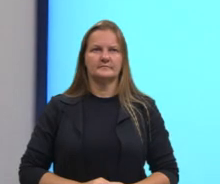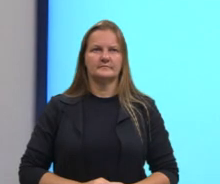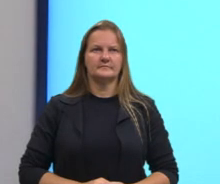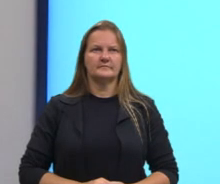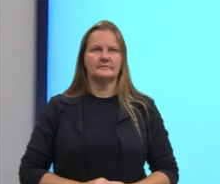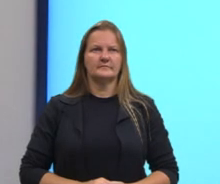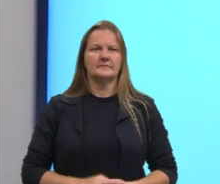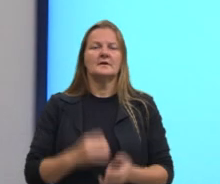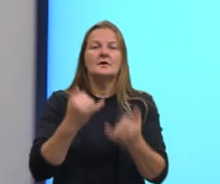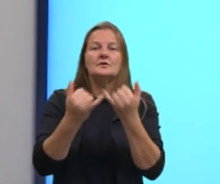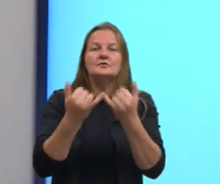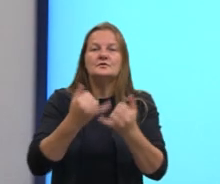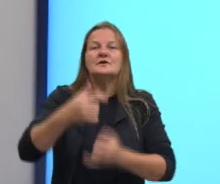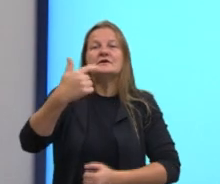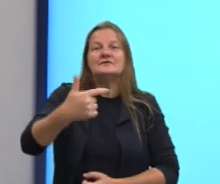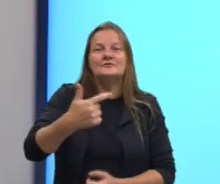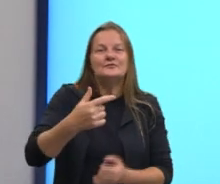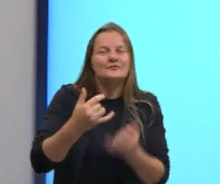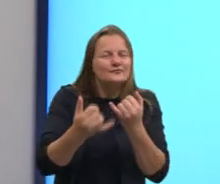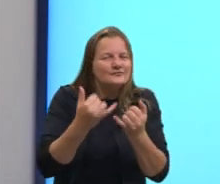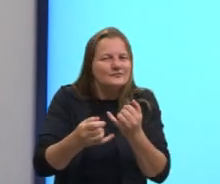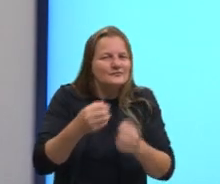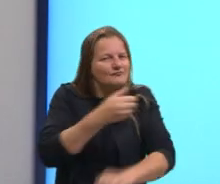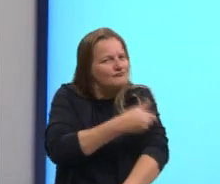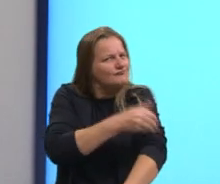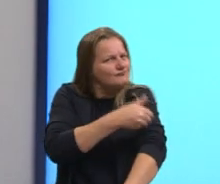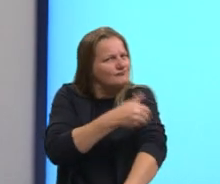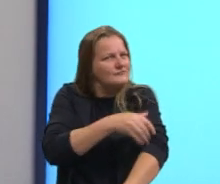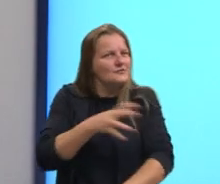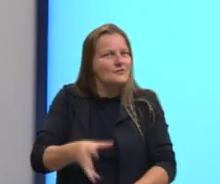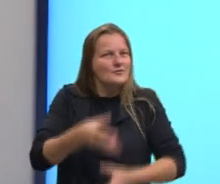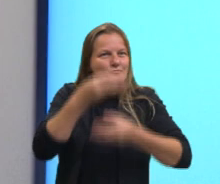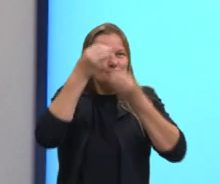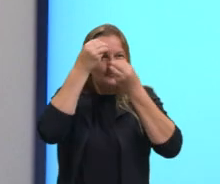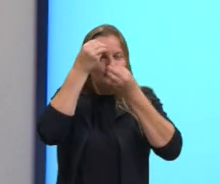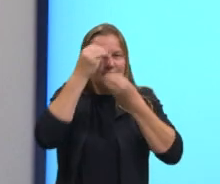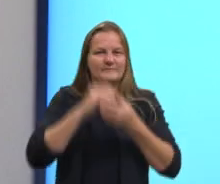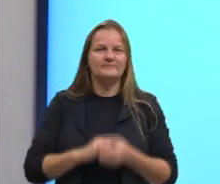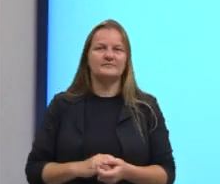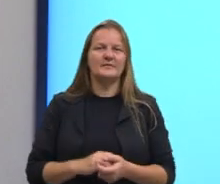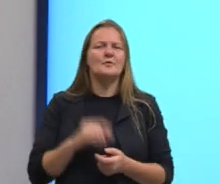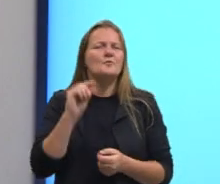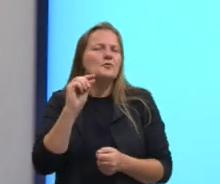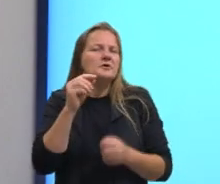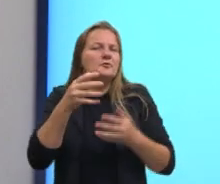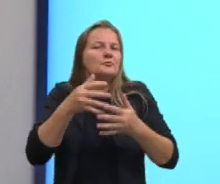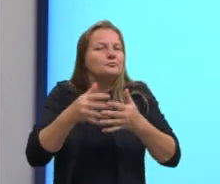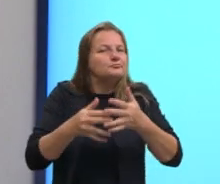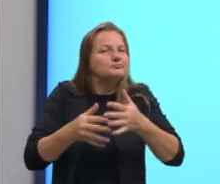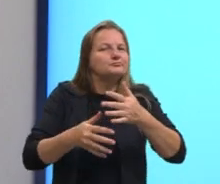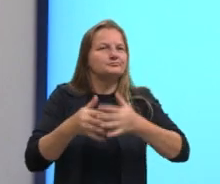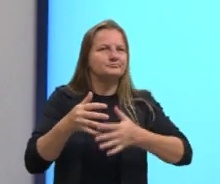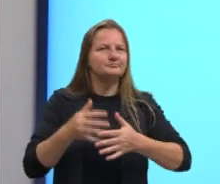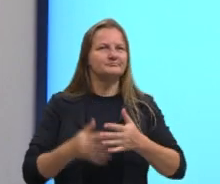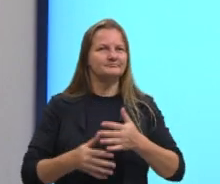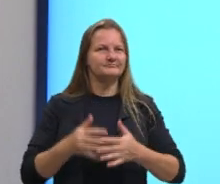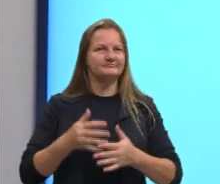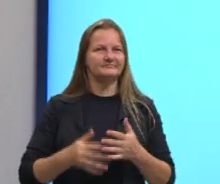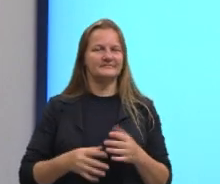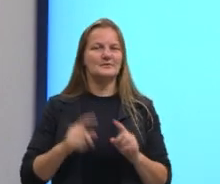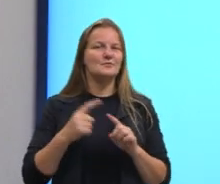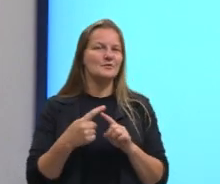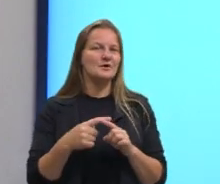dumm dumm segundo exercício então ali atividade mesmo é um pouquinho mais complexo no entanto com o tempo a